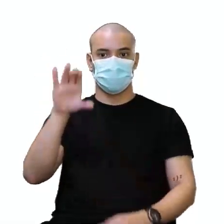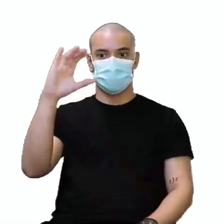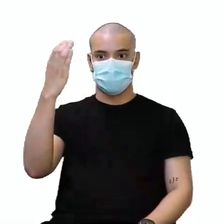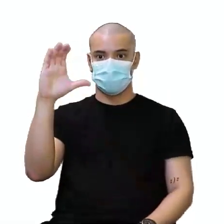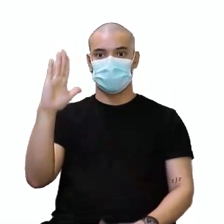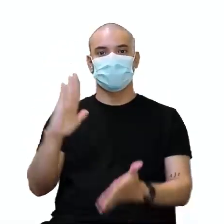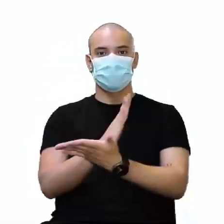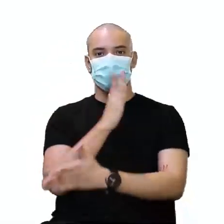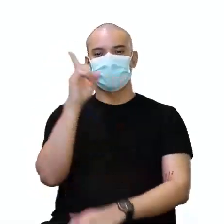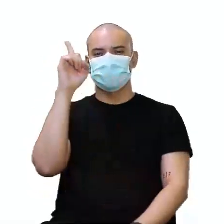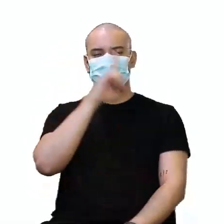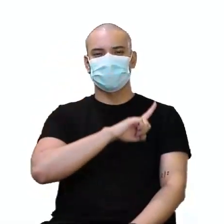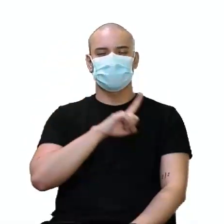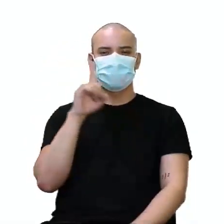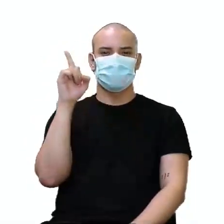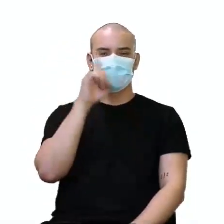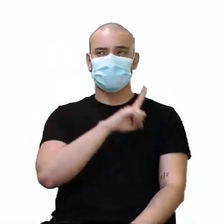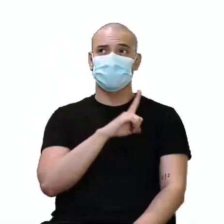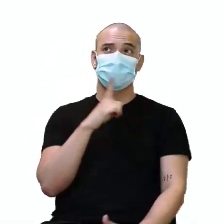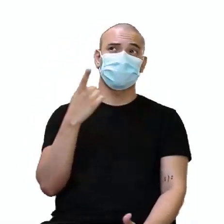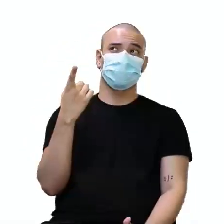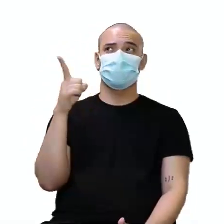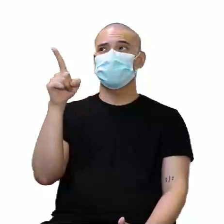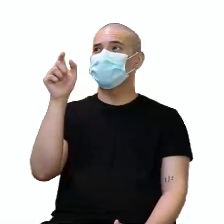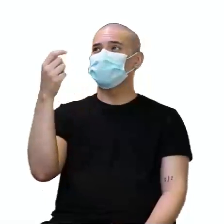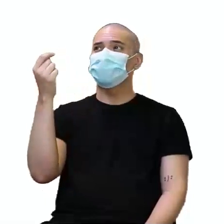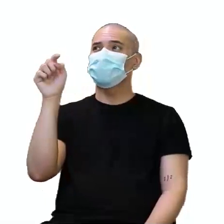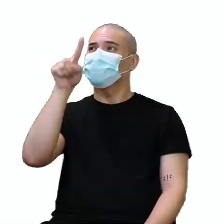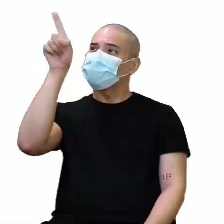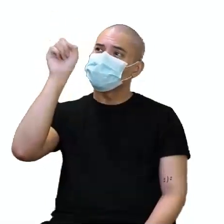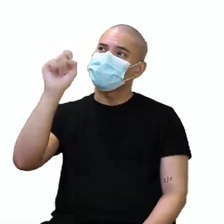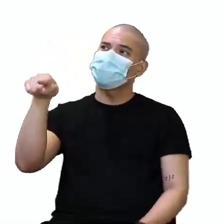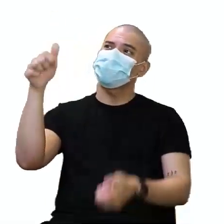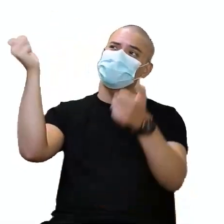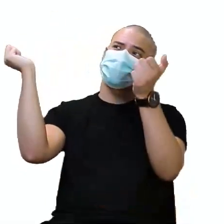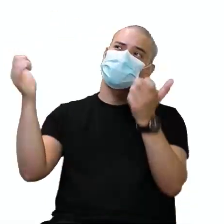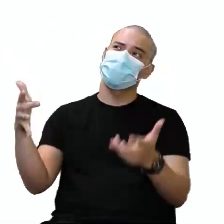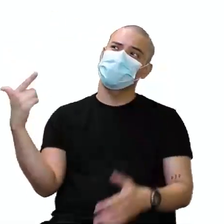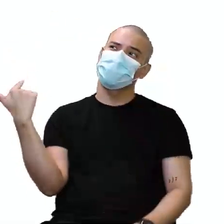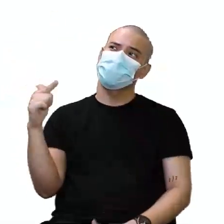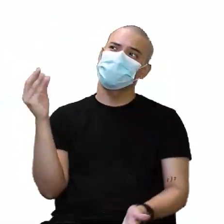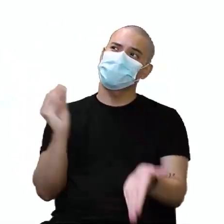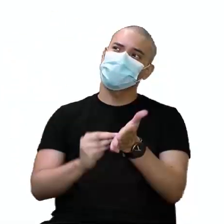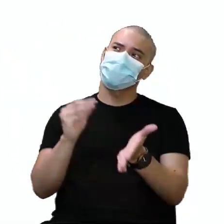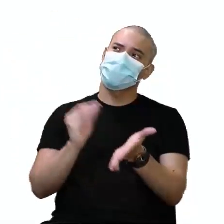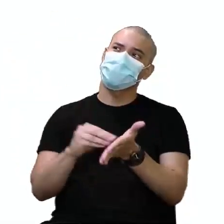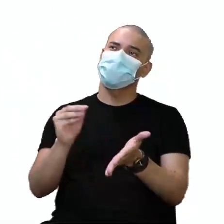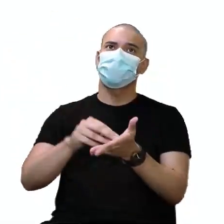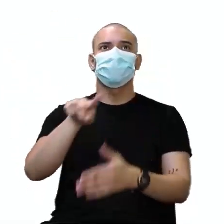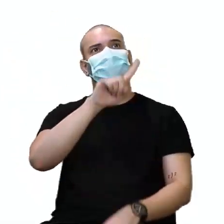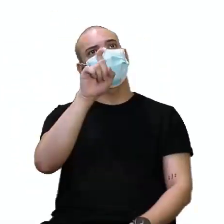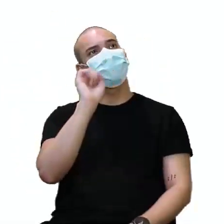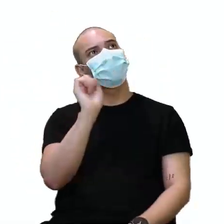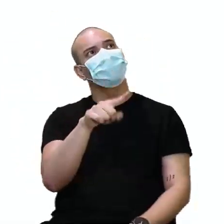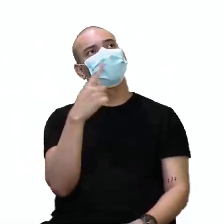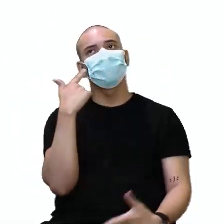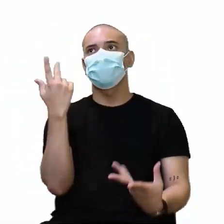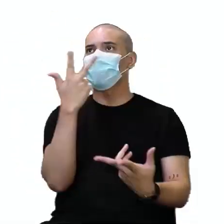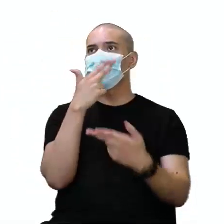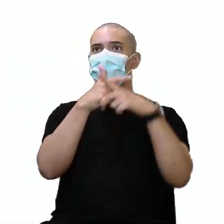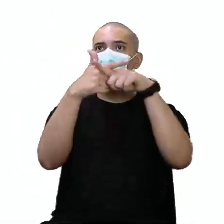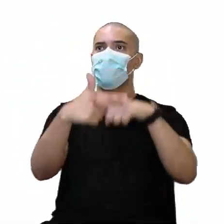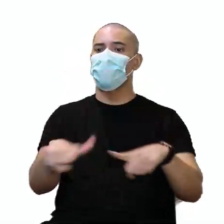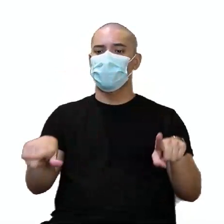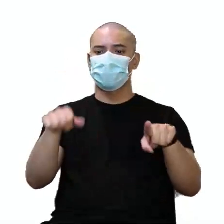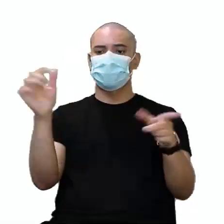As lacunas, lembram? Aqueles pontos de incógnitas, onde você tem um vácuo, um espaço que